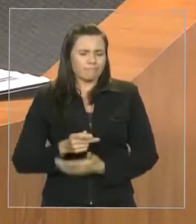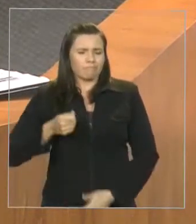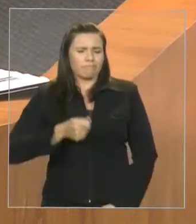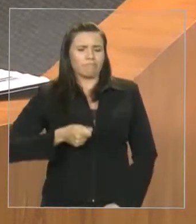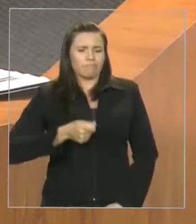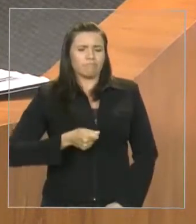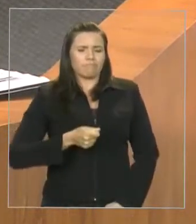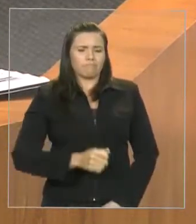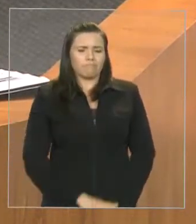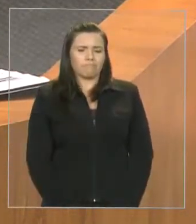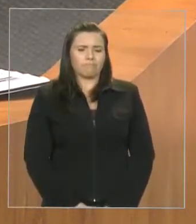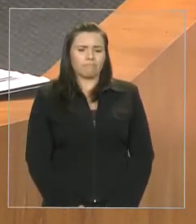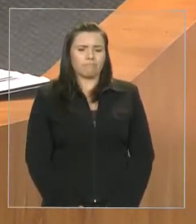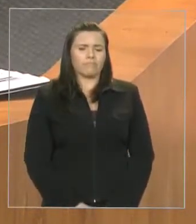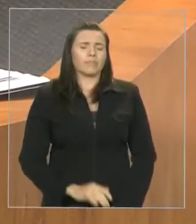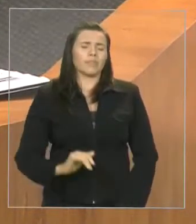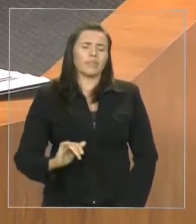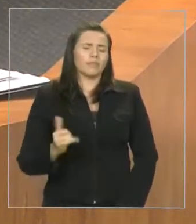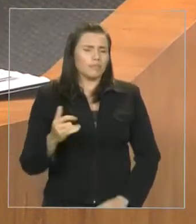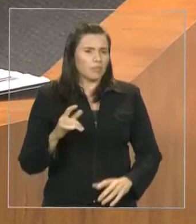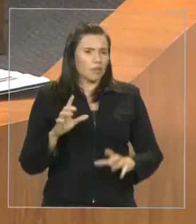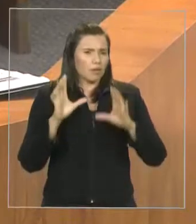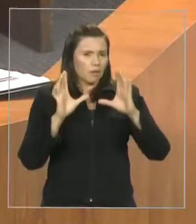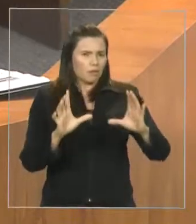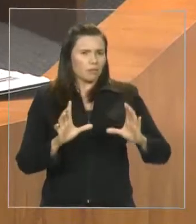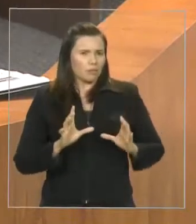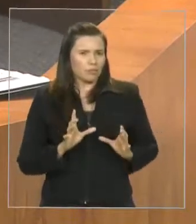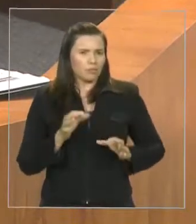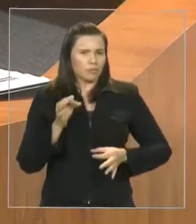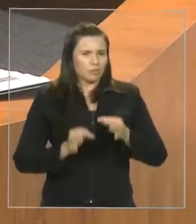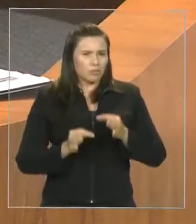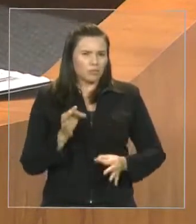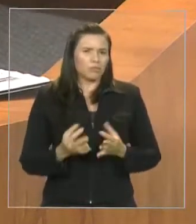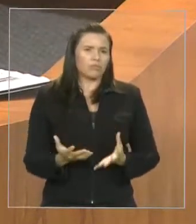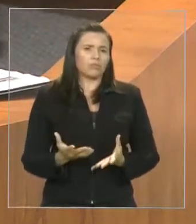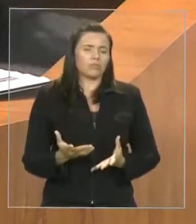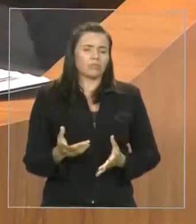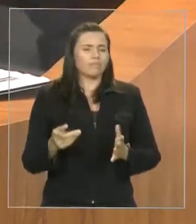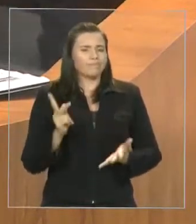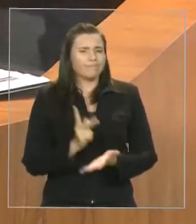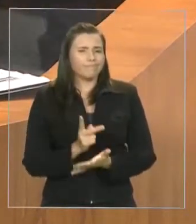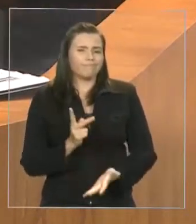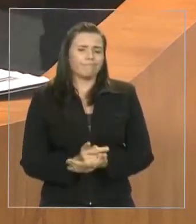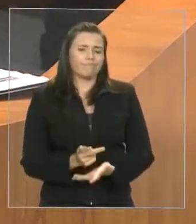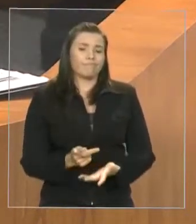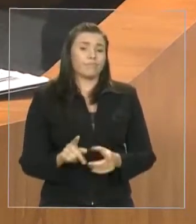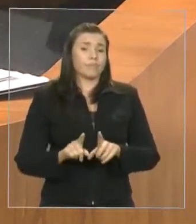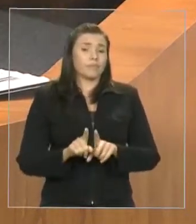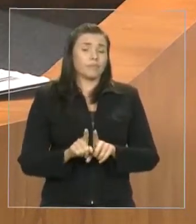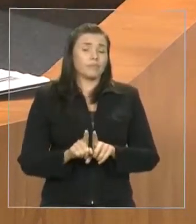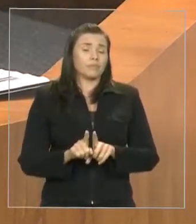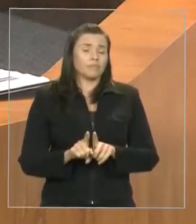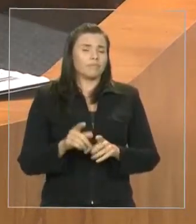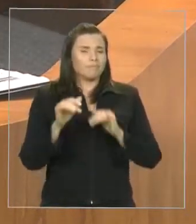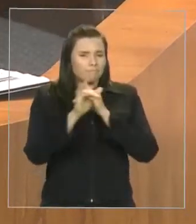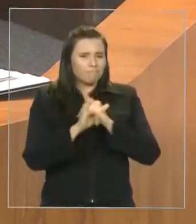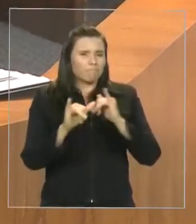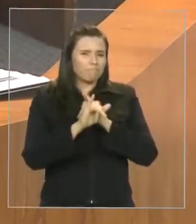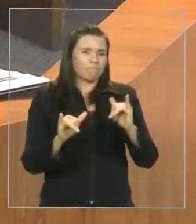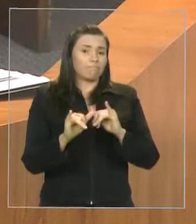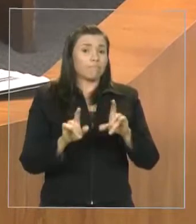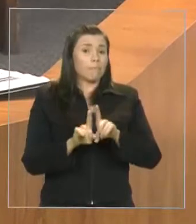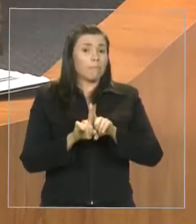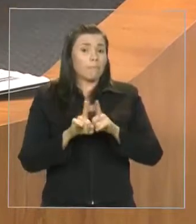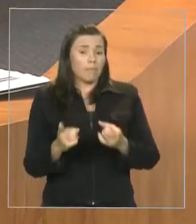da honra, da justiça e da moralidade geral. No entanto, senhores, na República,